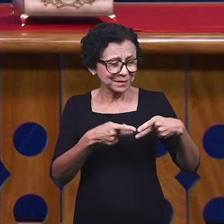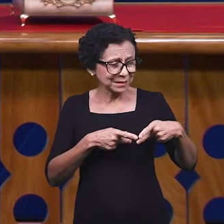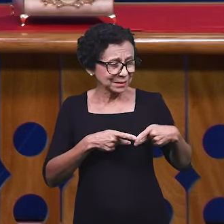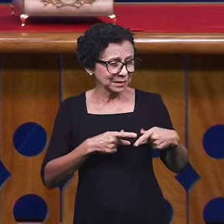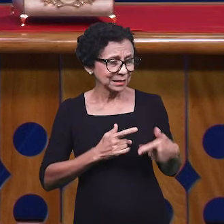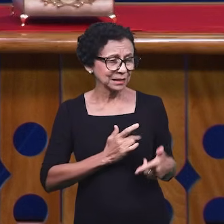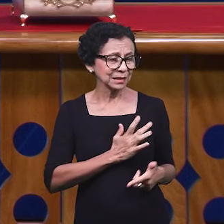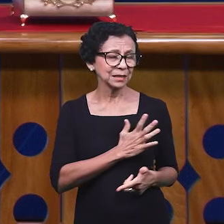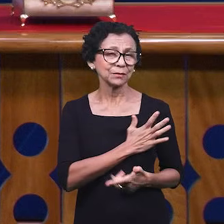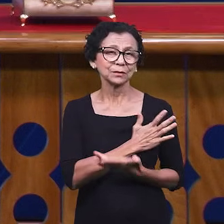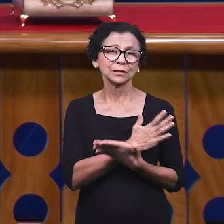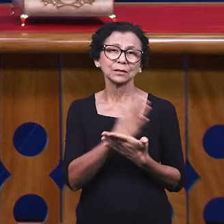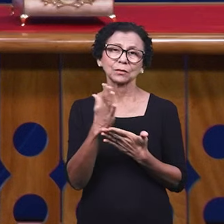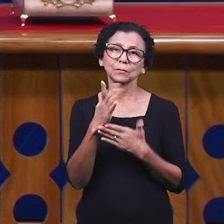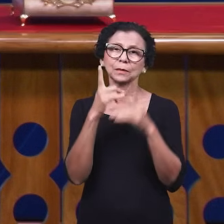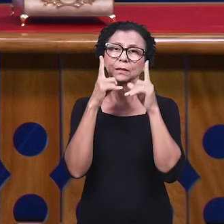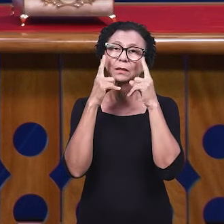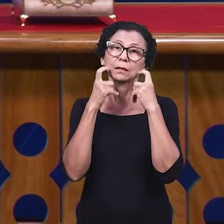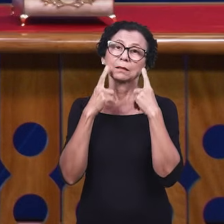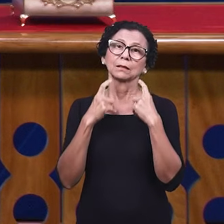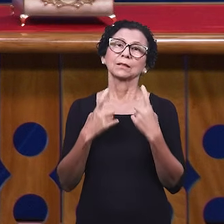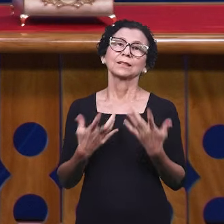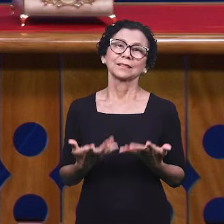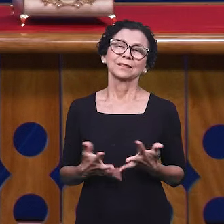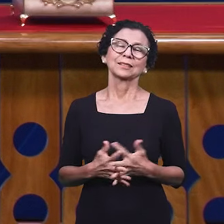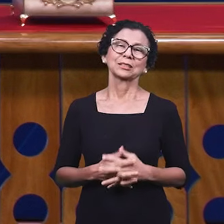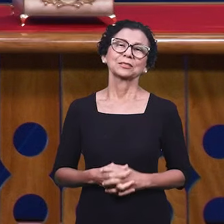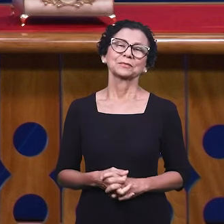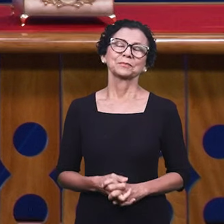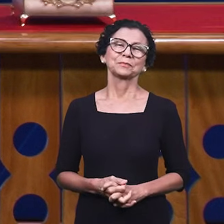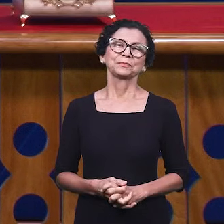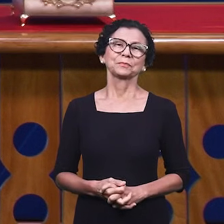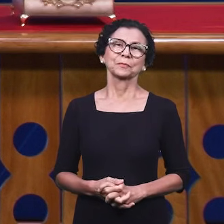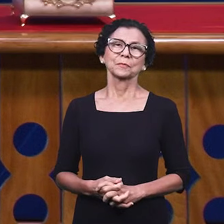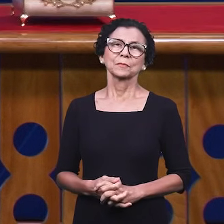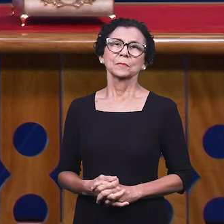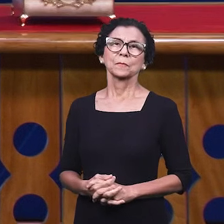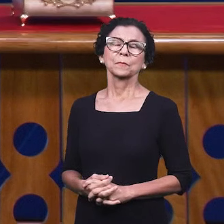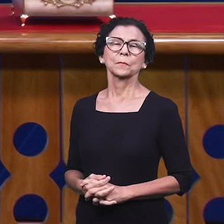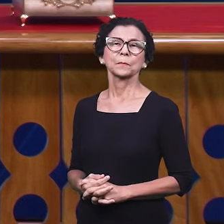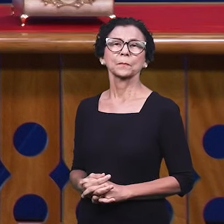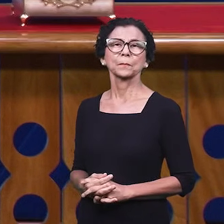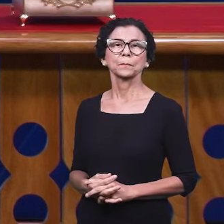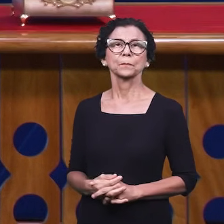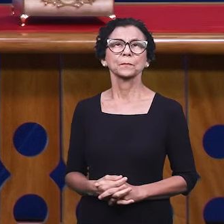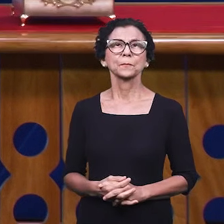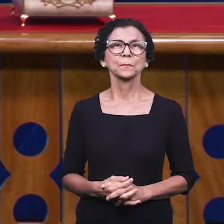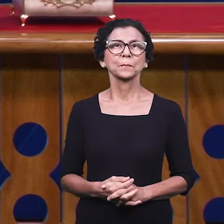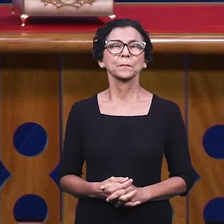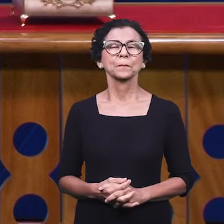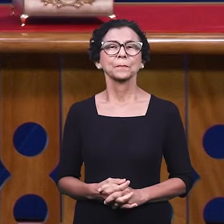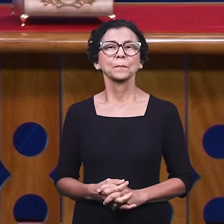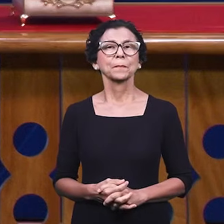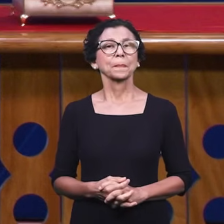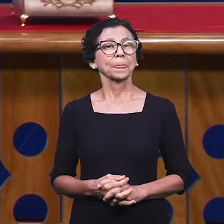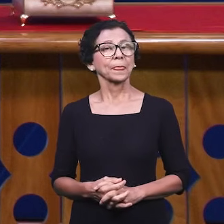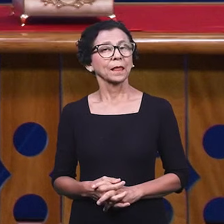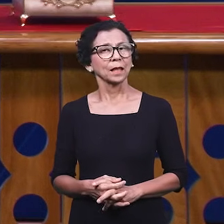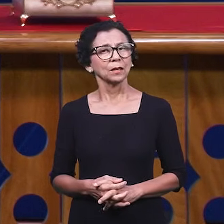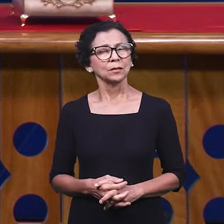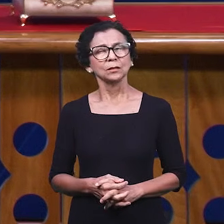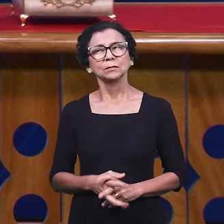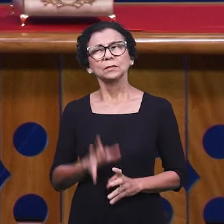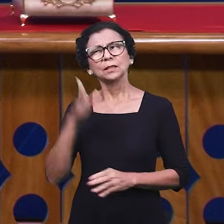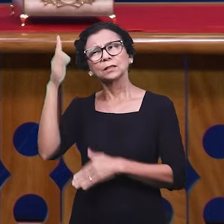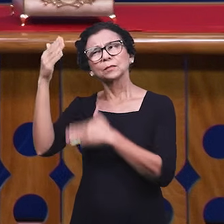palavras dão lugar às lágrimas, não é? Mas aí o profeta falou isso é um segredo para o servo de Deus.